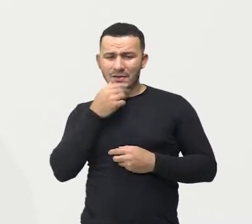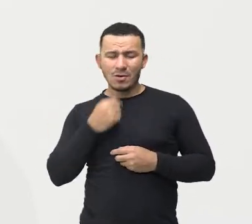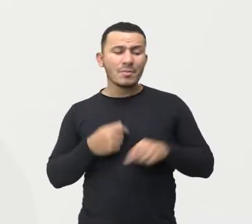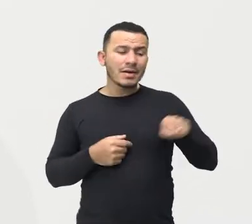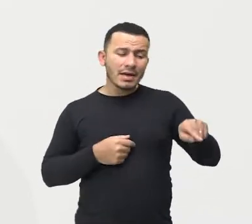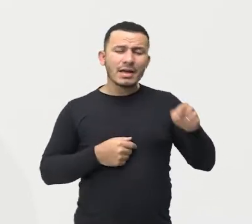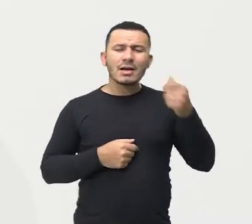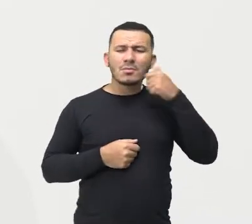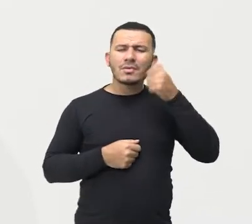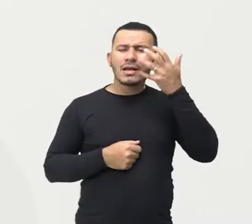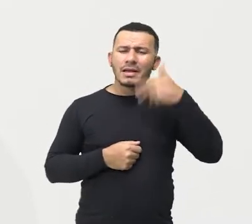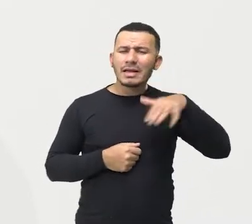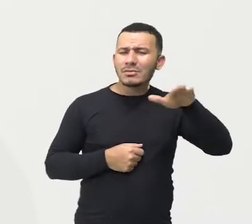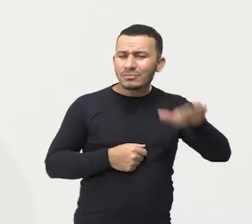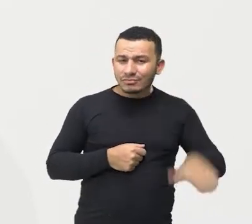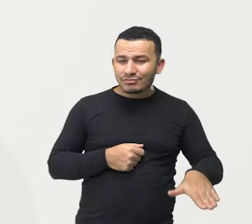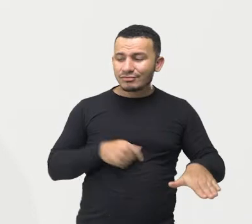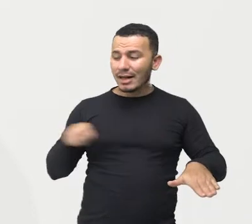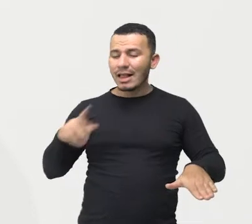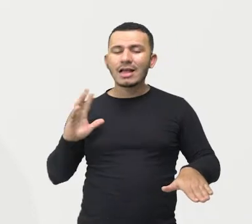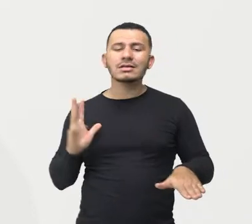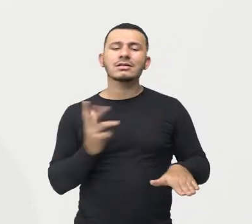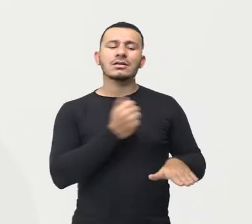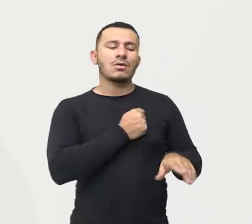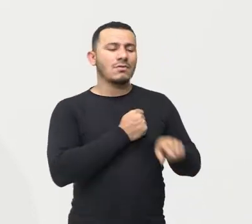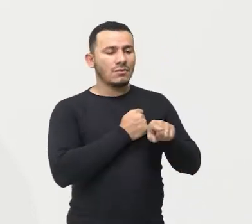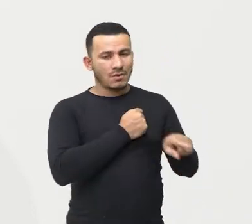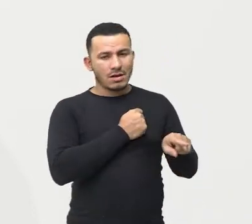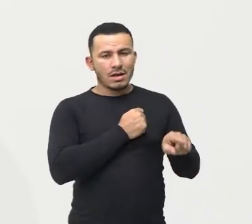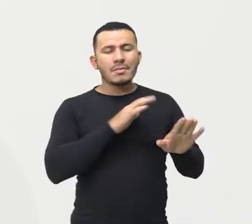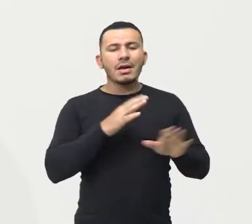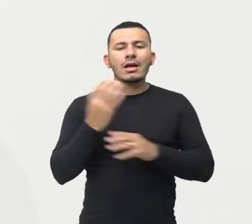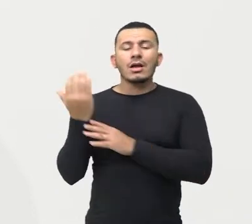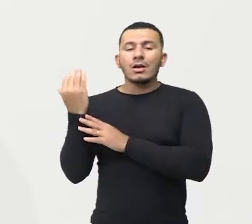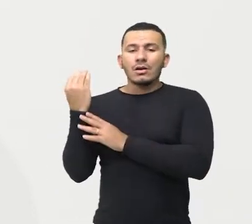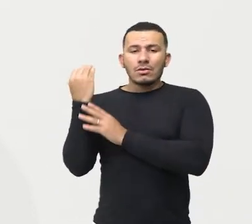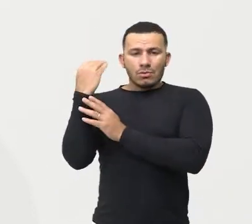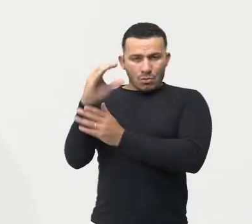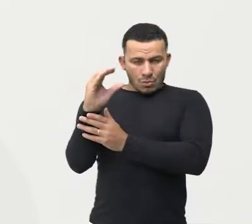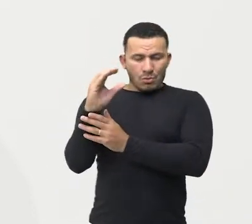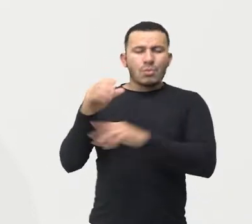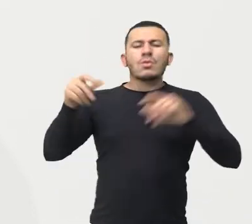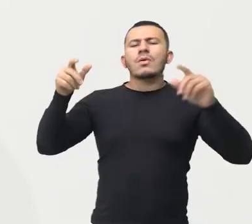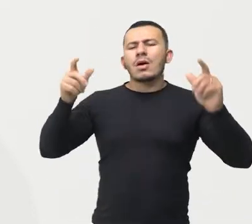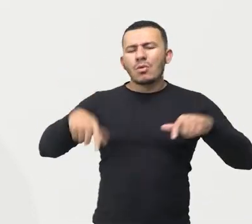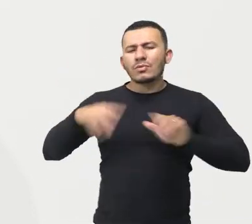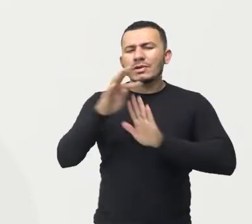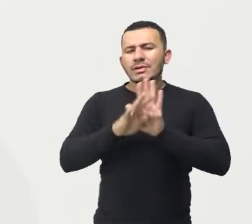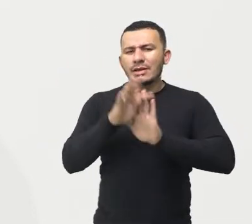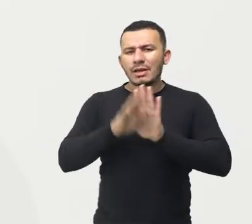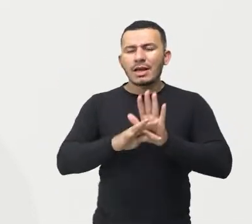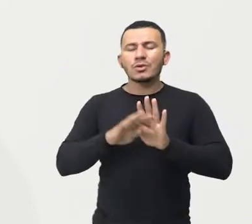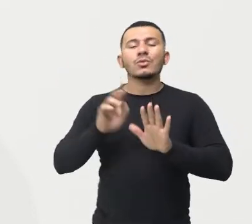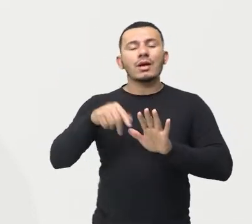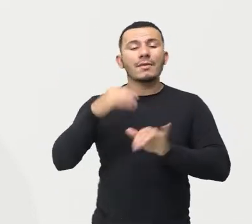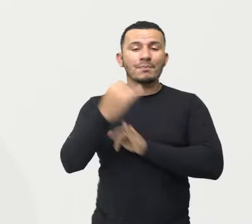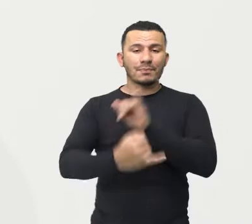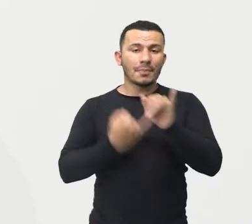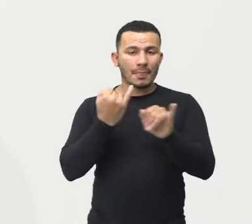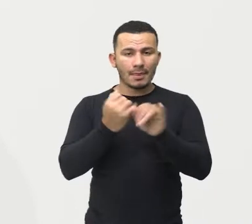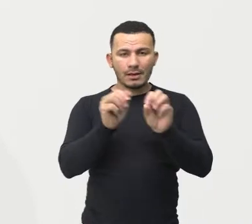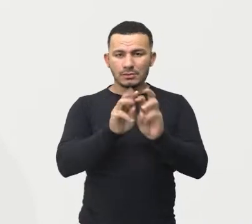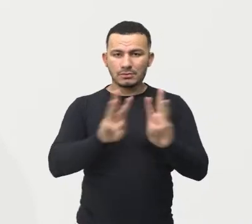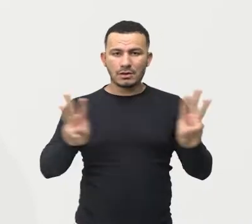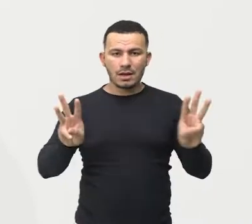Observem que essa notícia foi publicada em um veículo, ou seja, um veículo virtual,